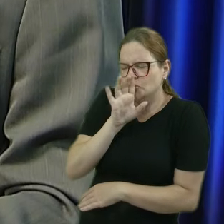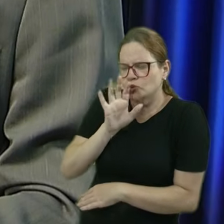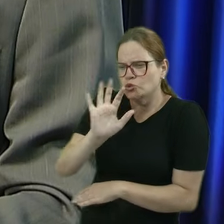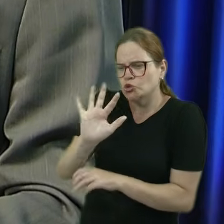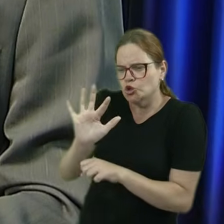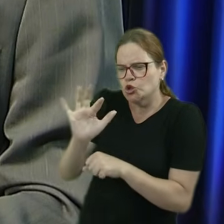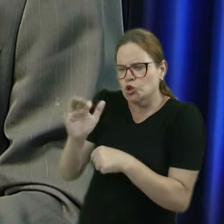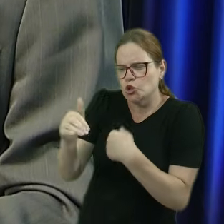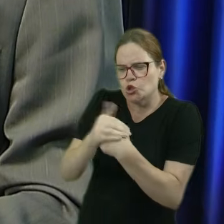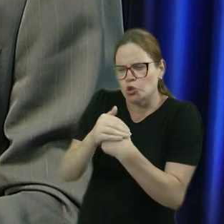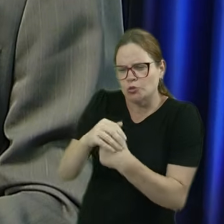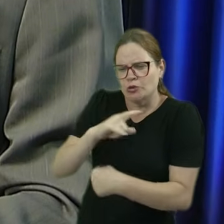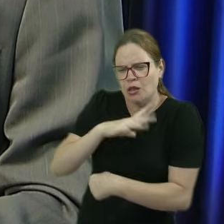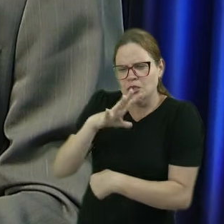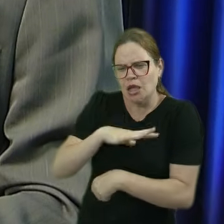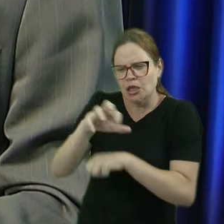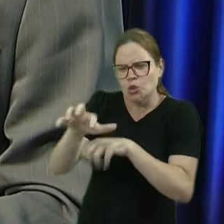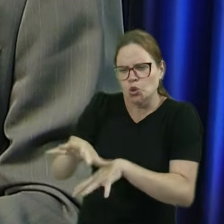oculta,